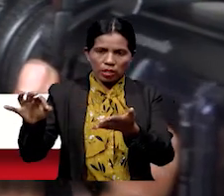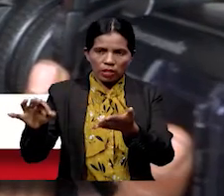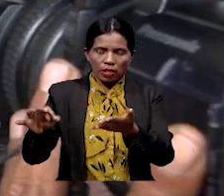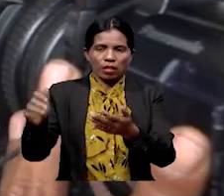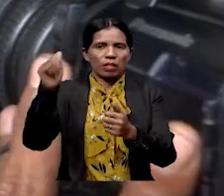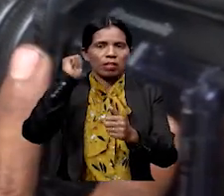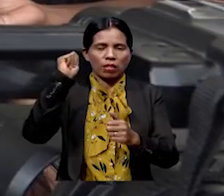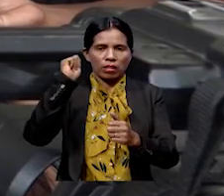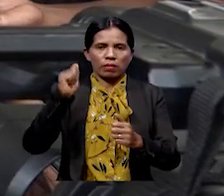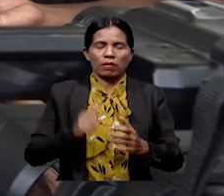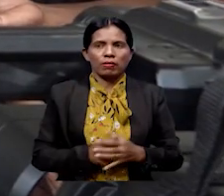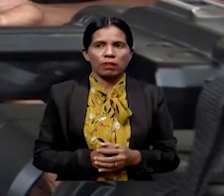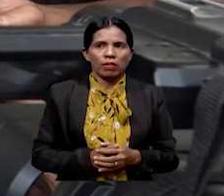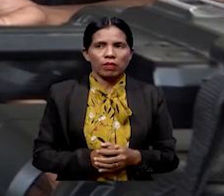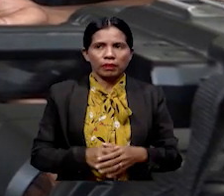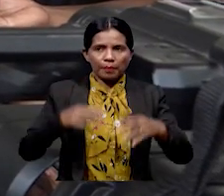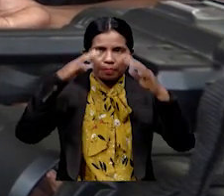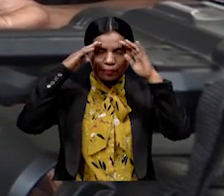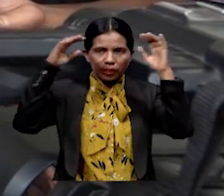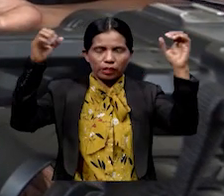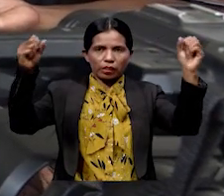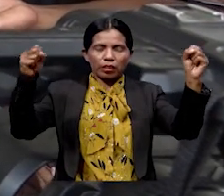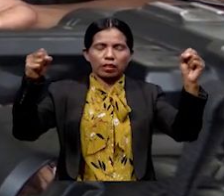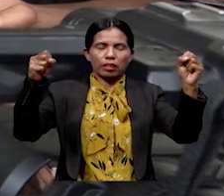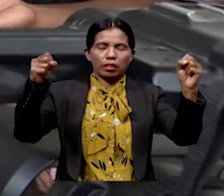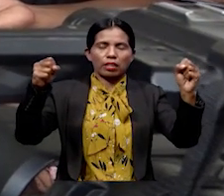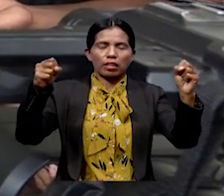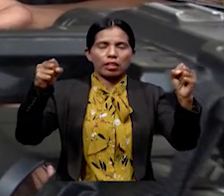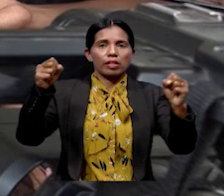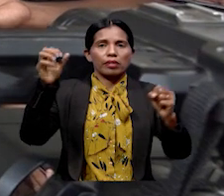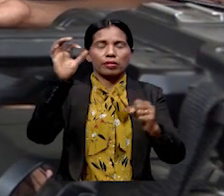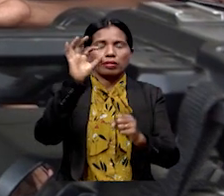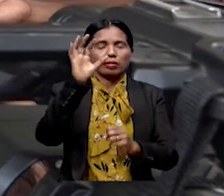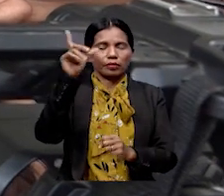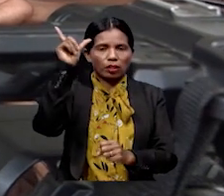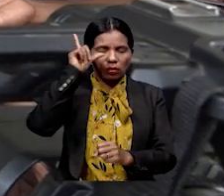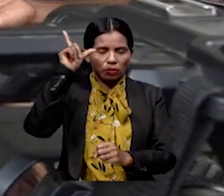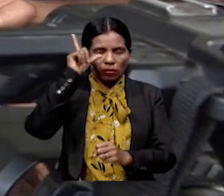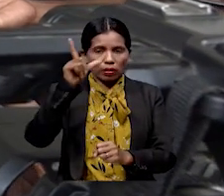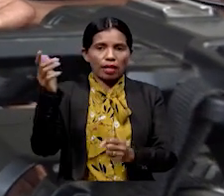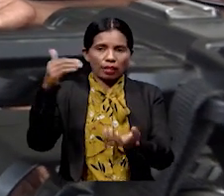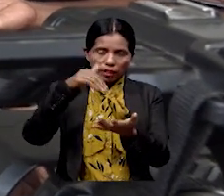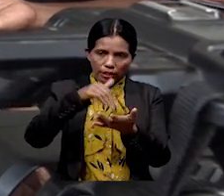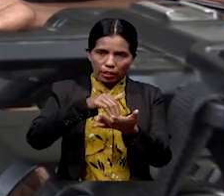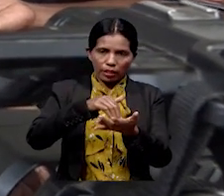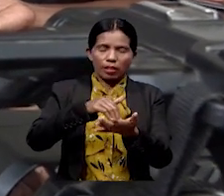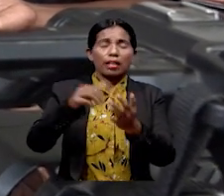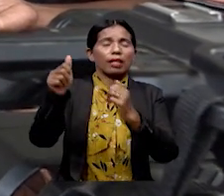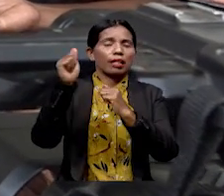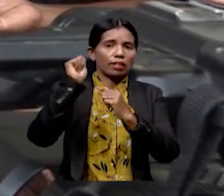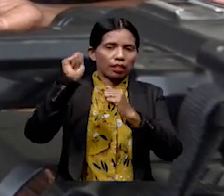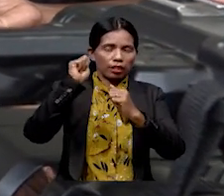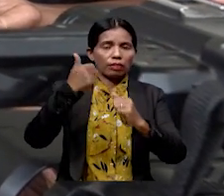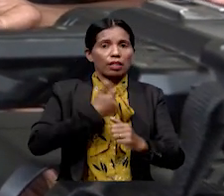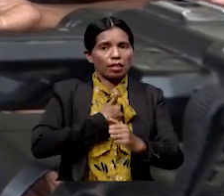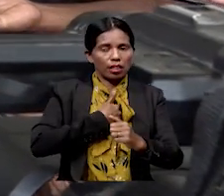candidatura. Presidente Francisco Guterres Luolo recandidata nian. No nia pronto